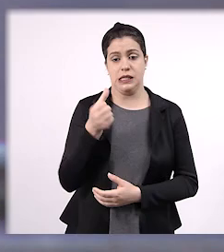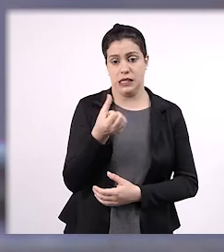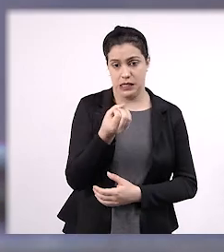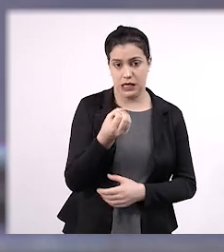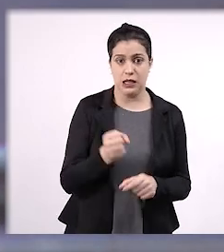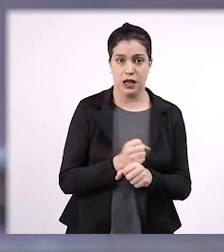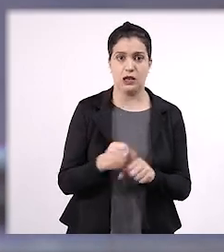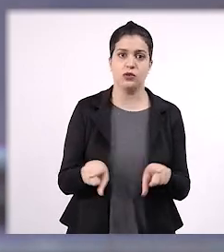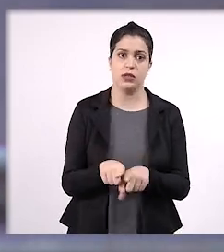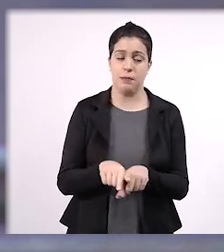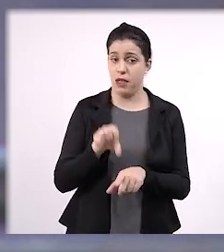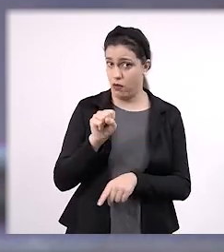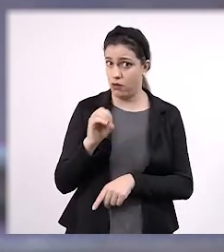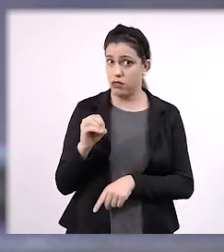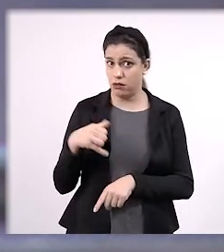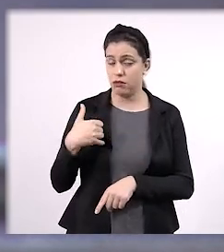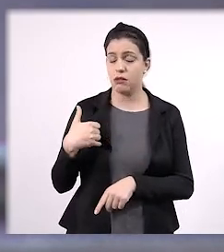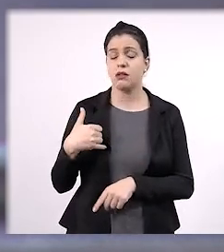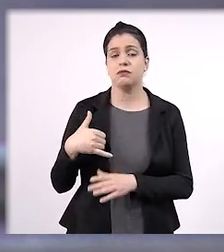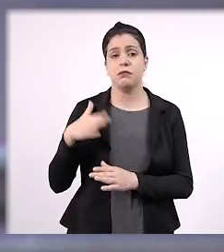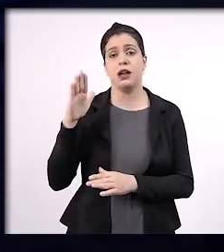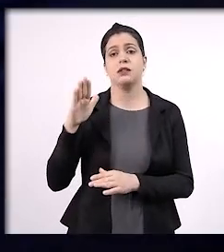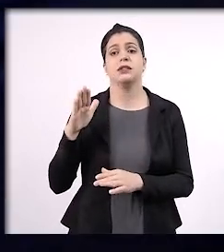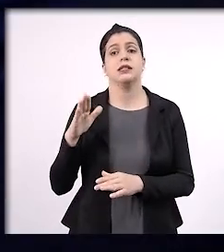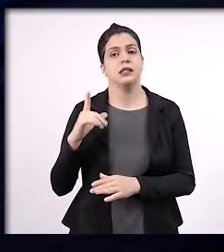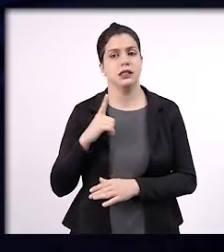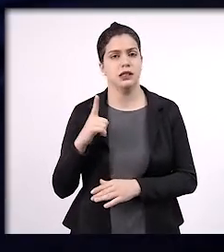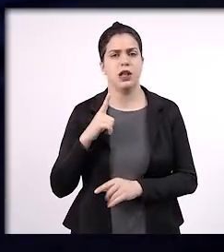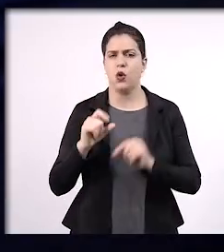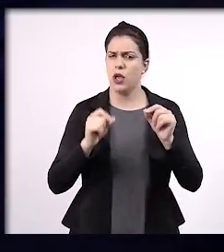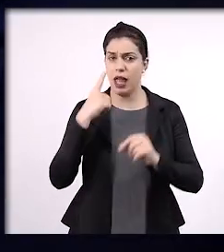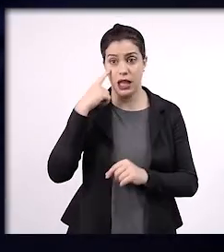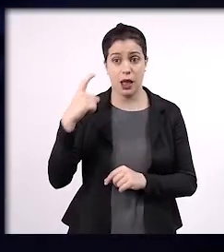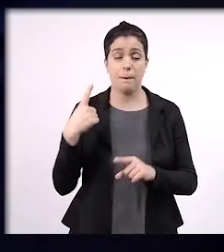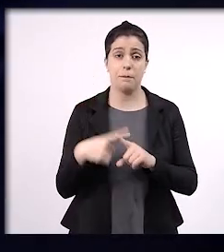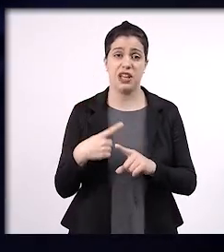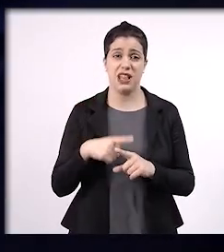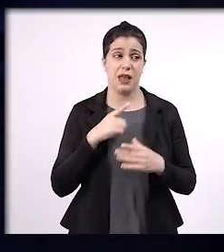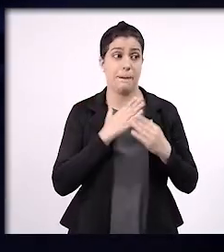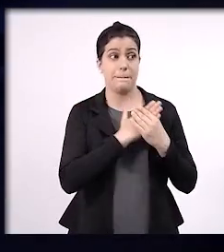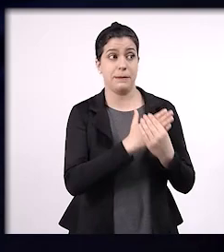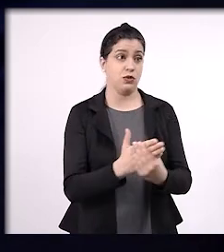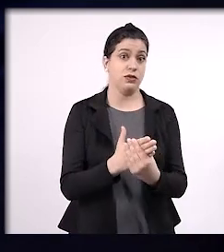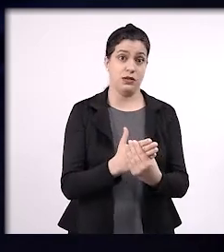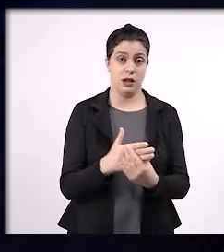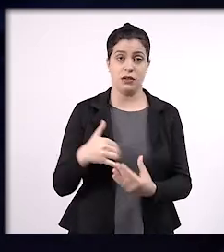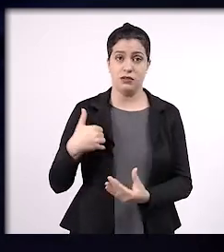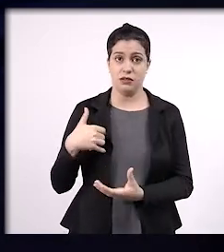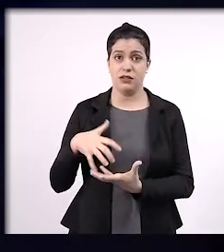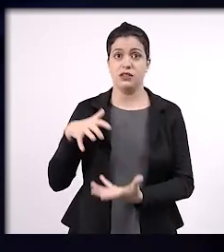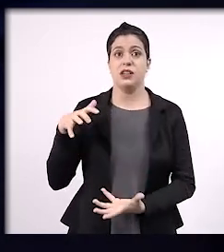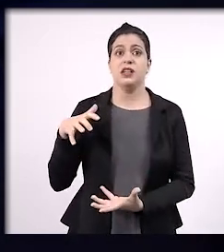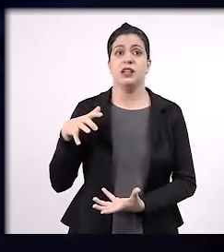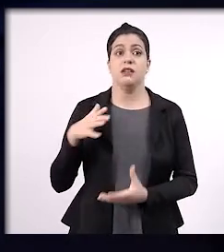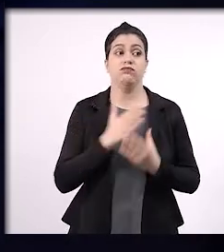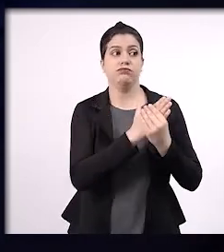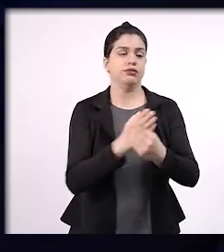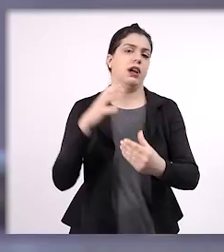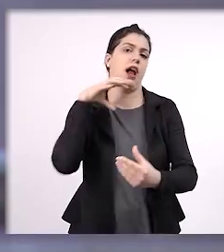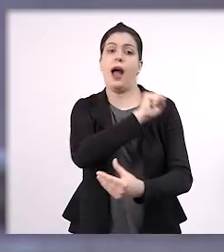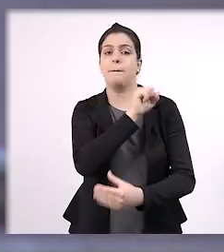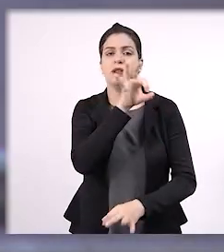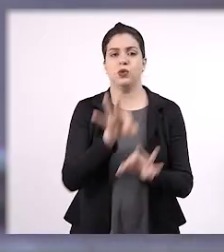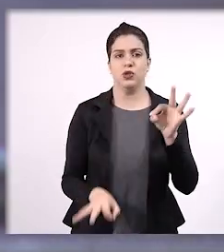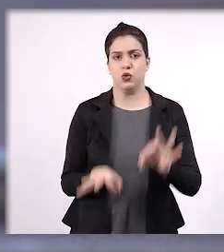de 60 anos, que é o idoso, tem prioridade na tramitação dos feitos. Isso gera uma repercussão muito interessante, porque os processos envolvendo os